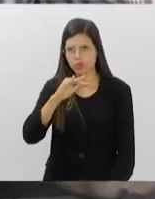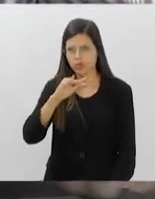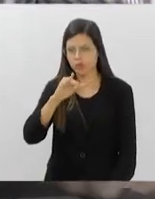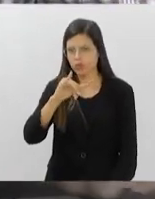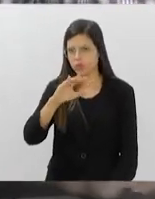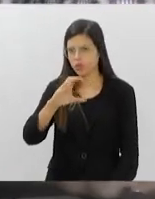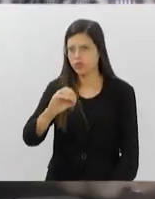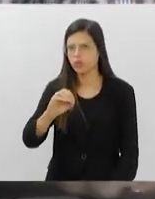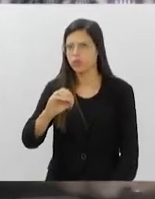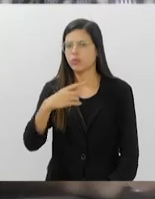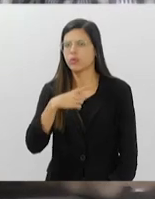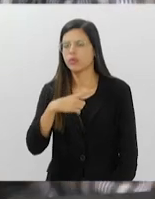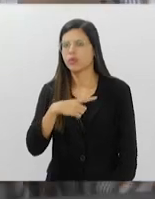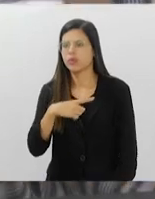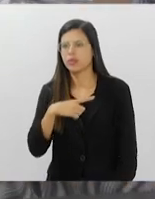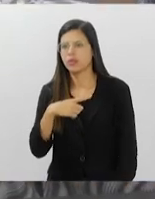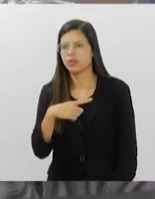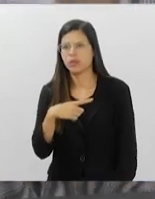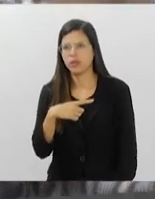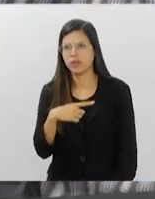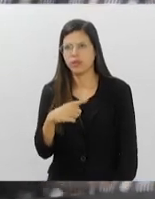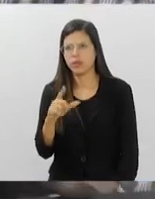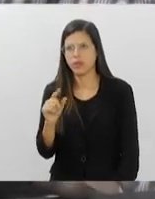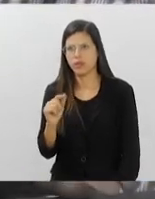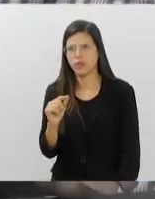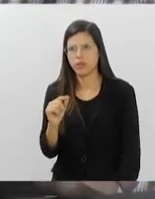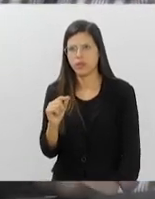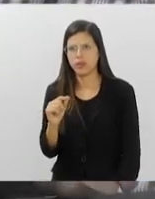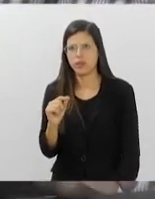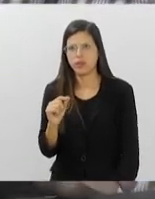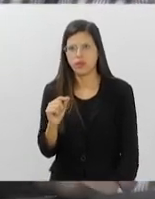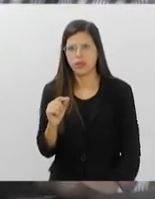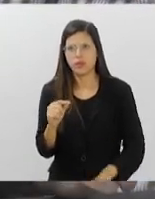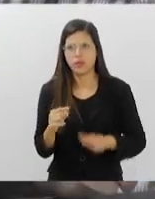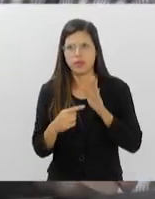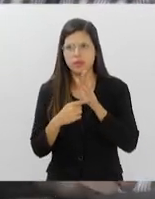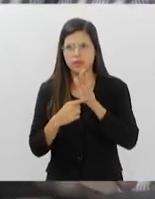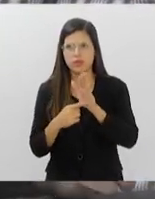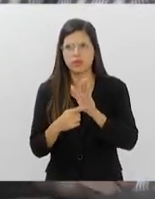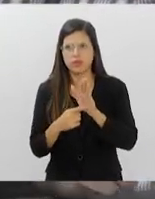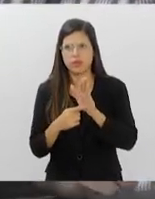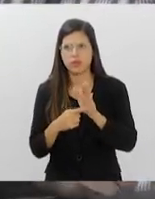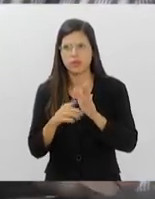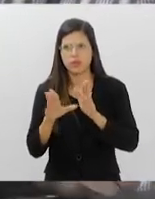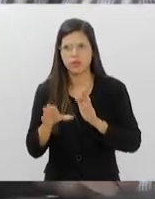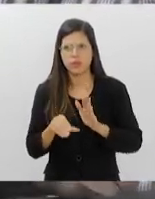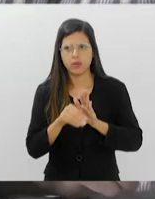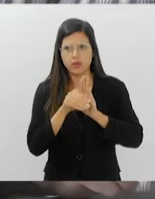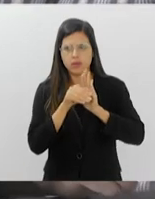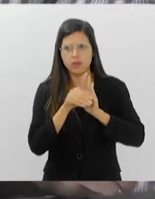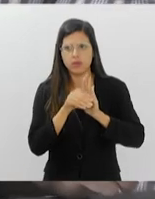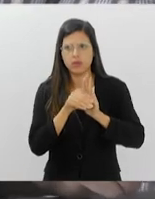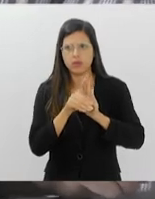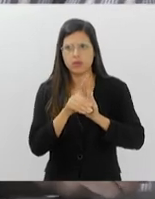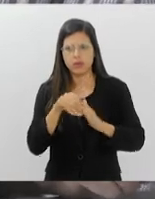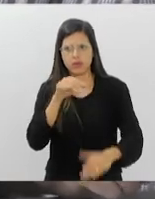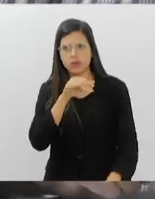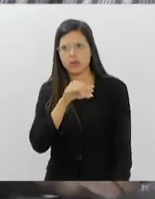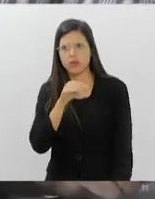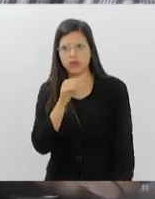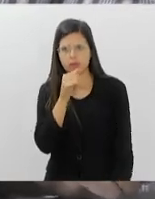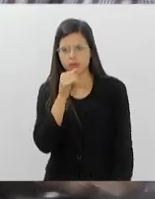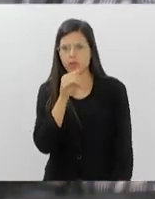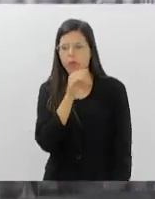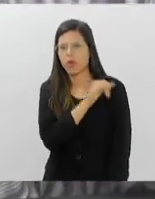tem se oposto e apresentado muitas emendas quando a gente apresenta projetos, por exemplo, rios de proteção